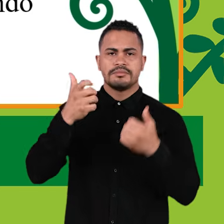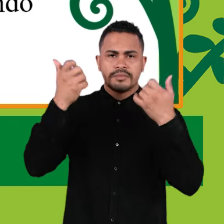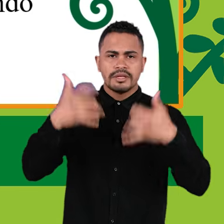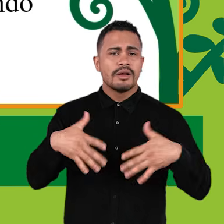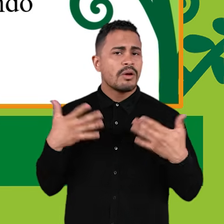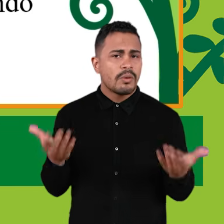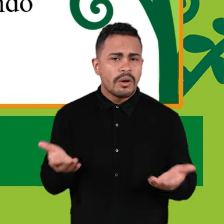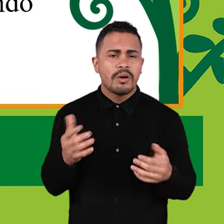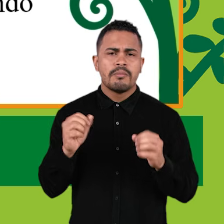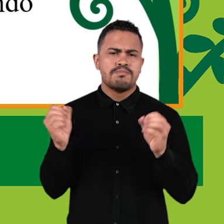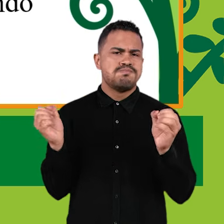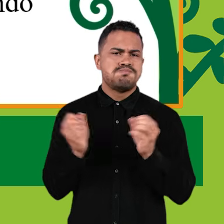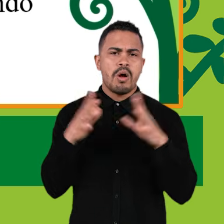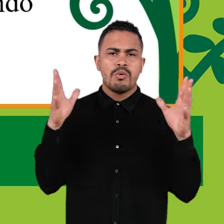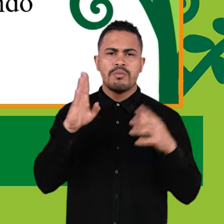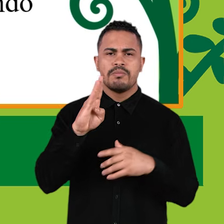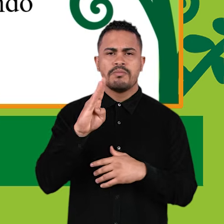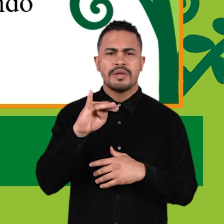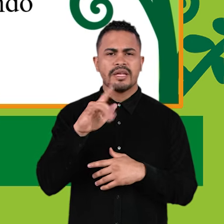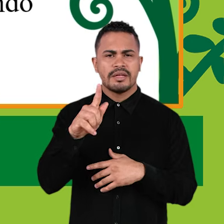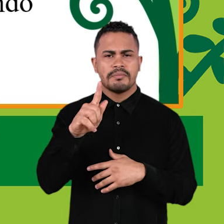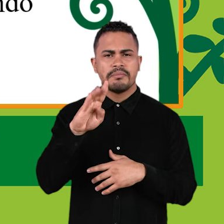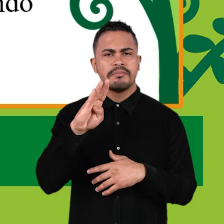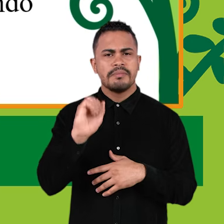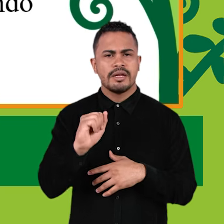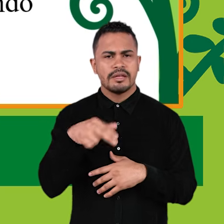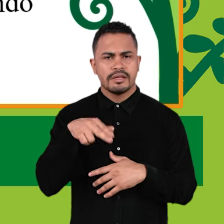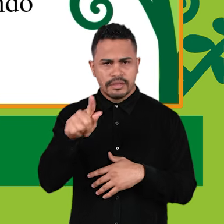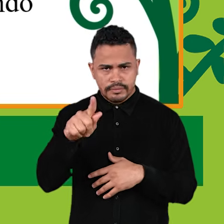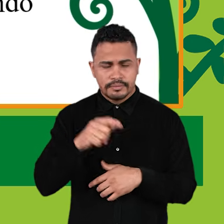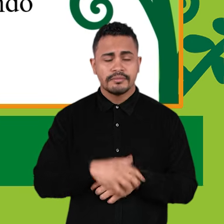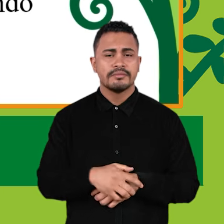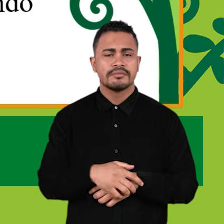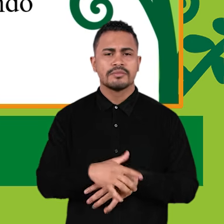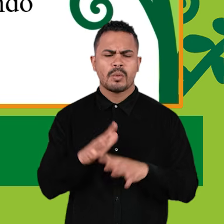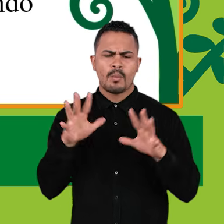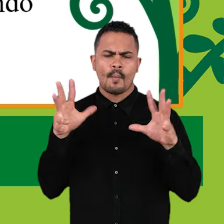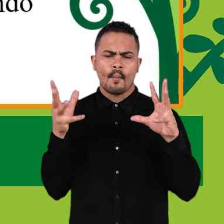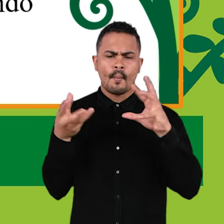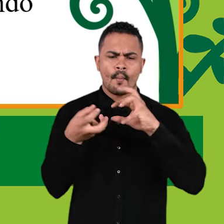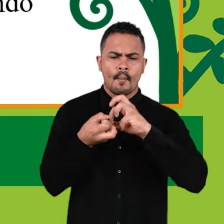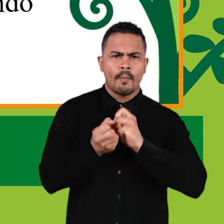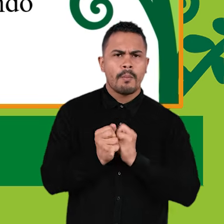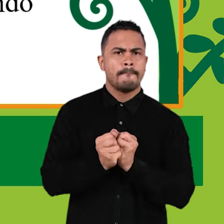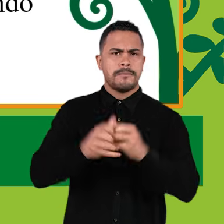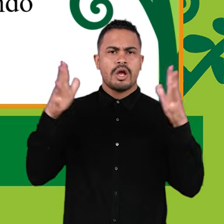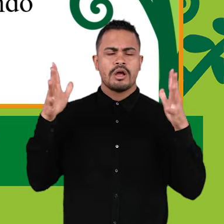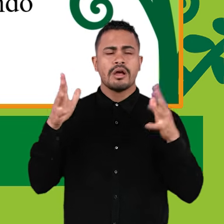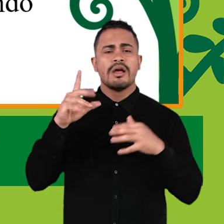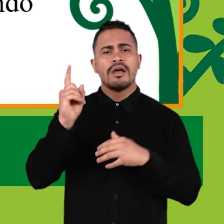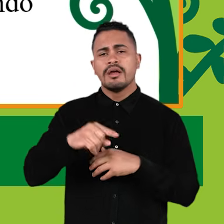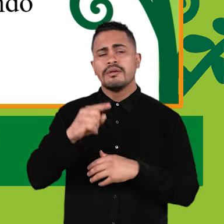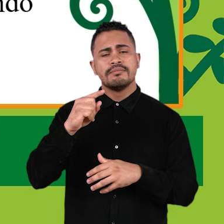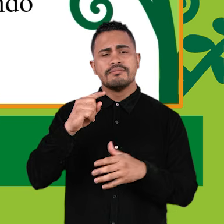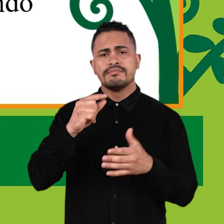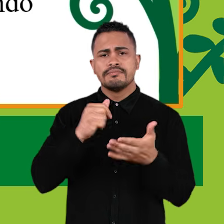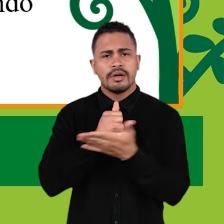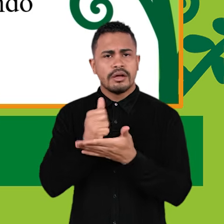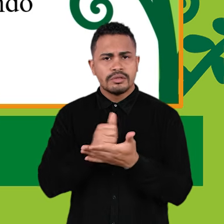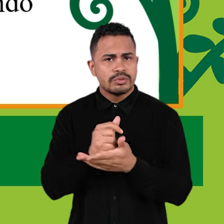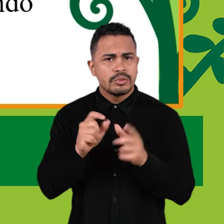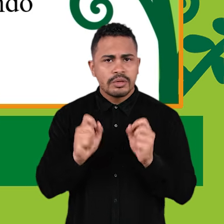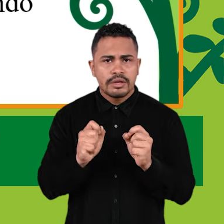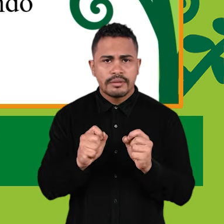formado é a teoria do Big Bang. Essa teoria, na verdade, ela se baseia em um fato fundamental. A observação de que